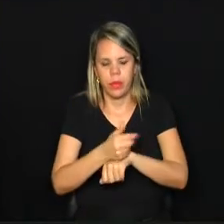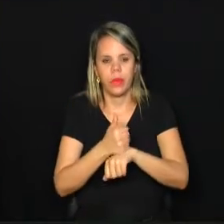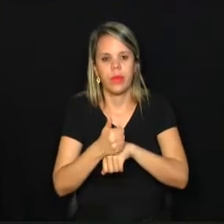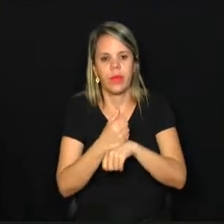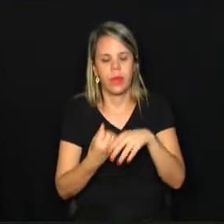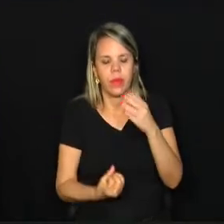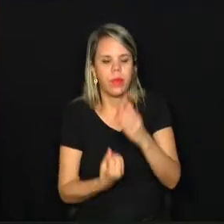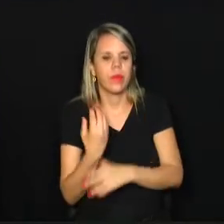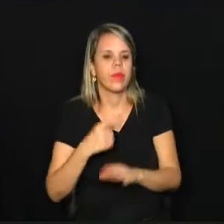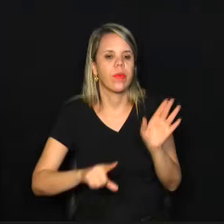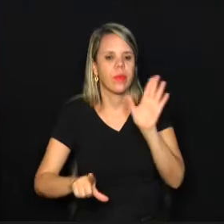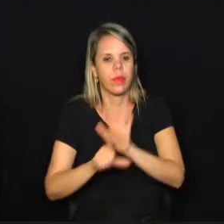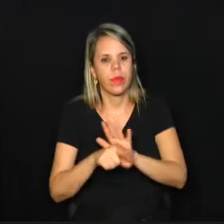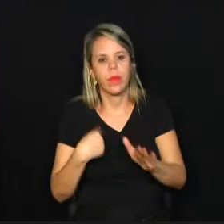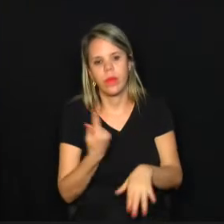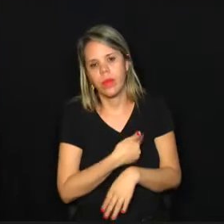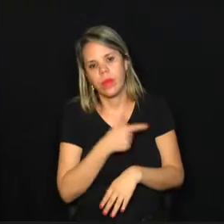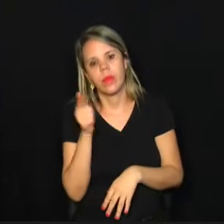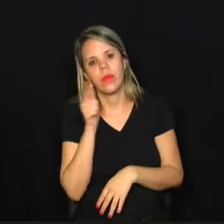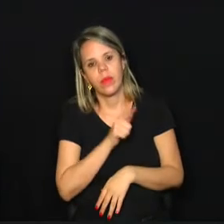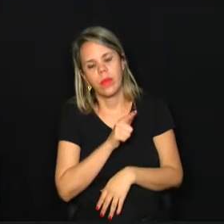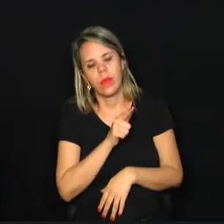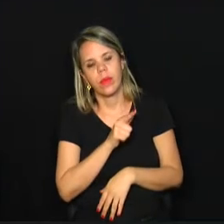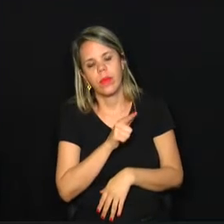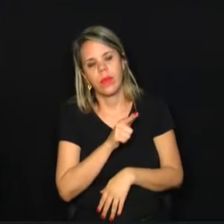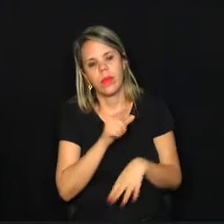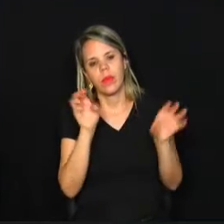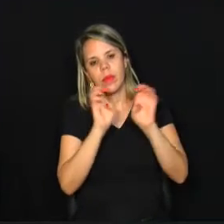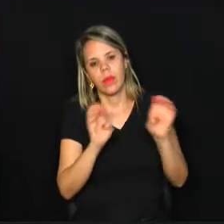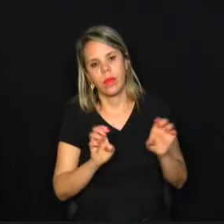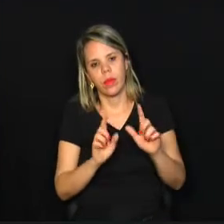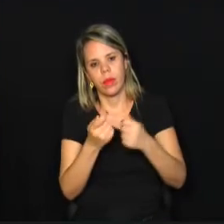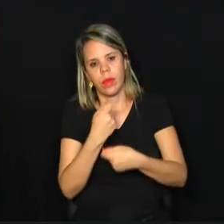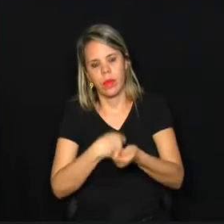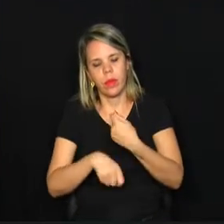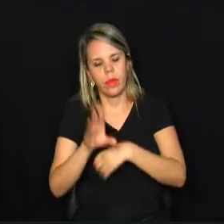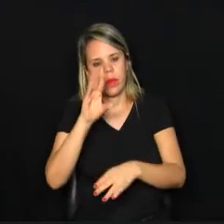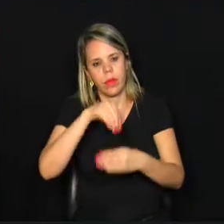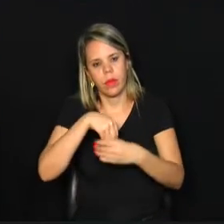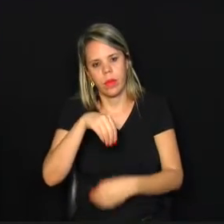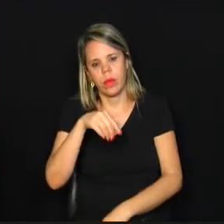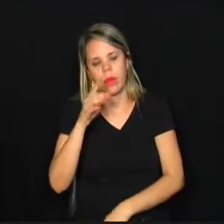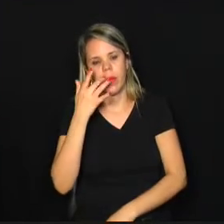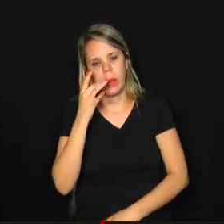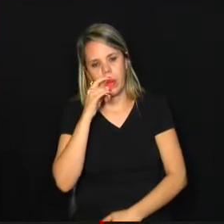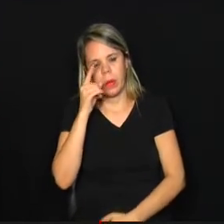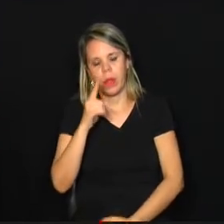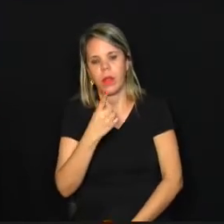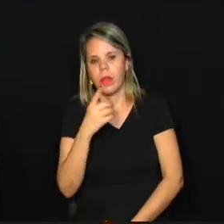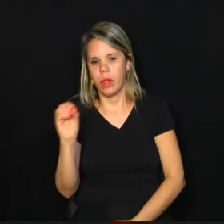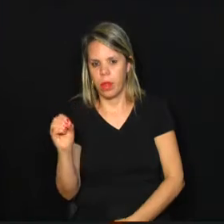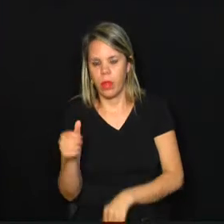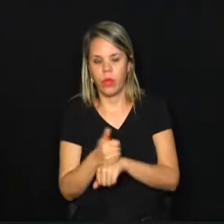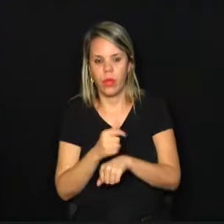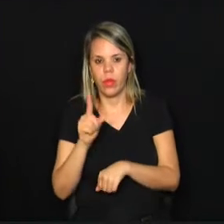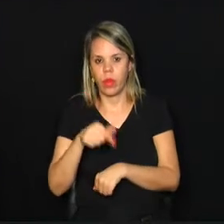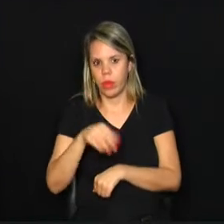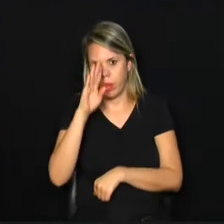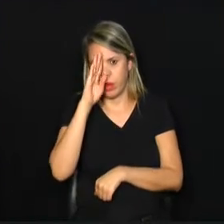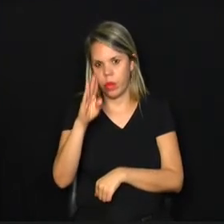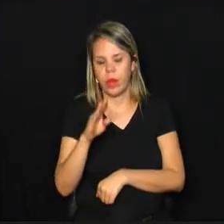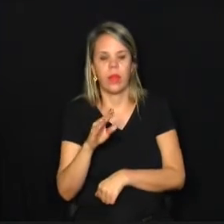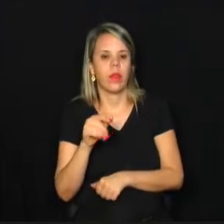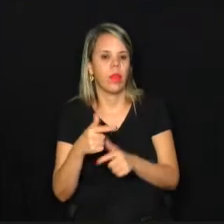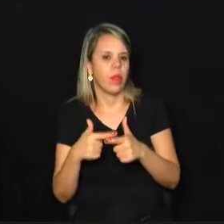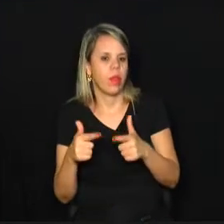por lei. Então, para a gente conseguir colocar a estrutura de gestão pública dentro do Ouro Verde, essas 10 funções são essenciais. Para não gerar